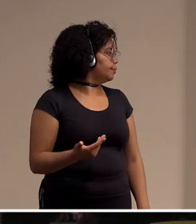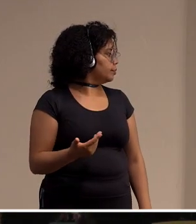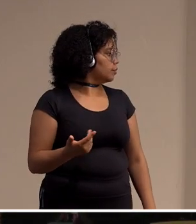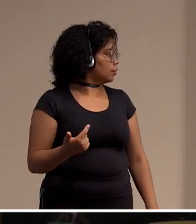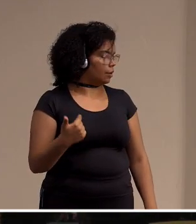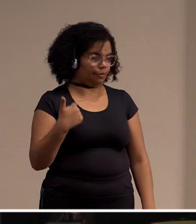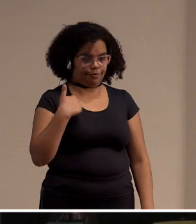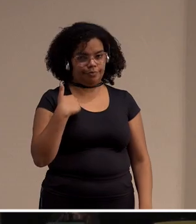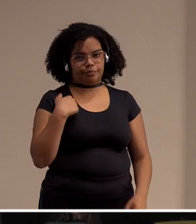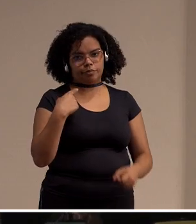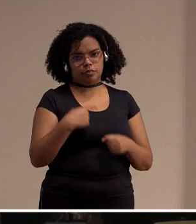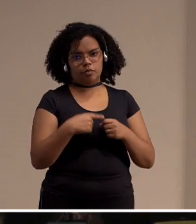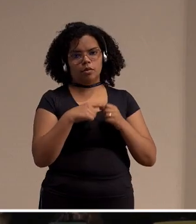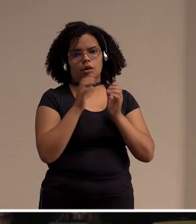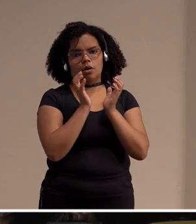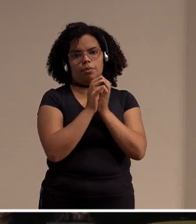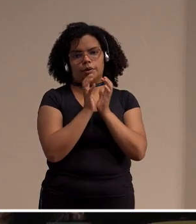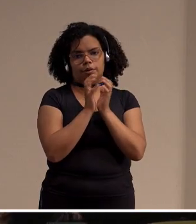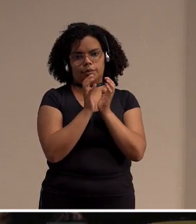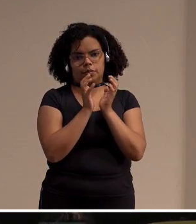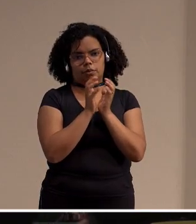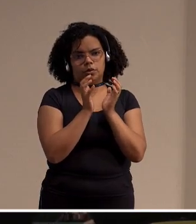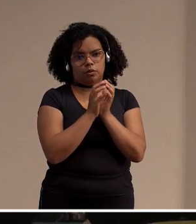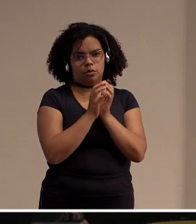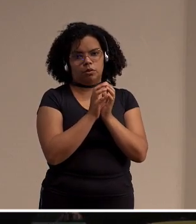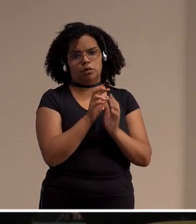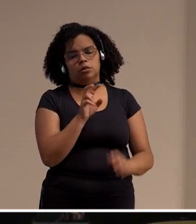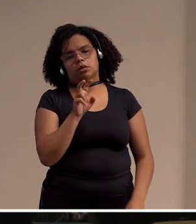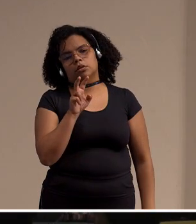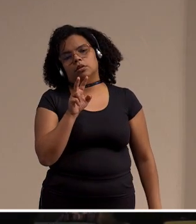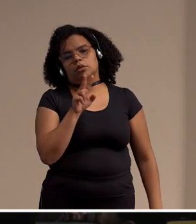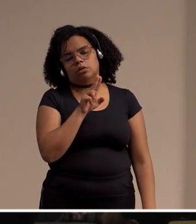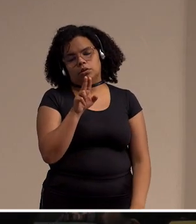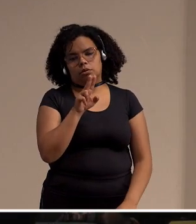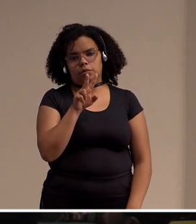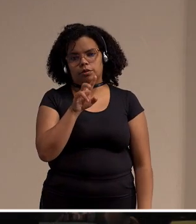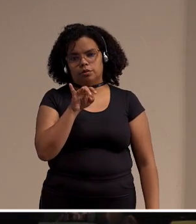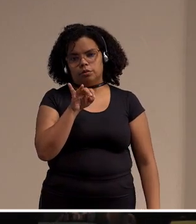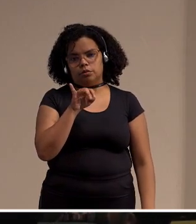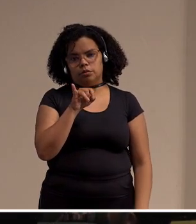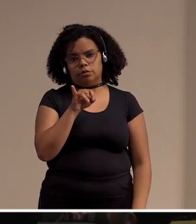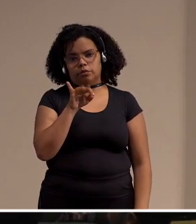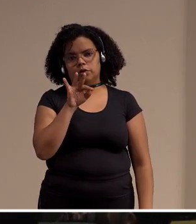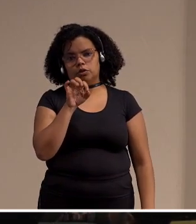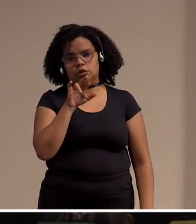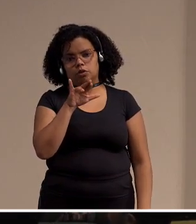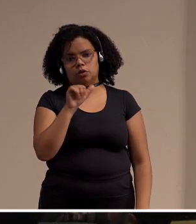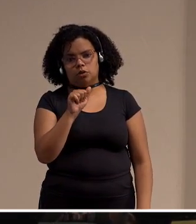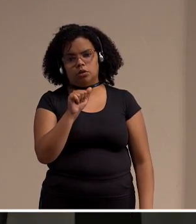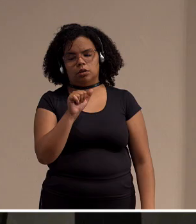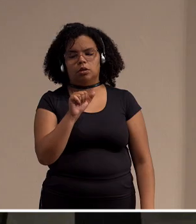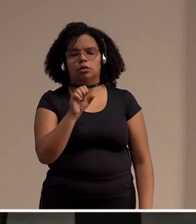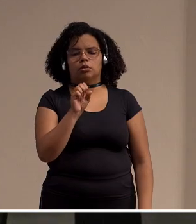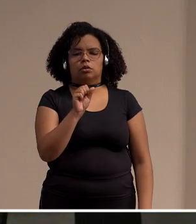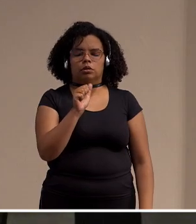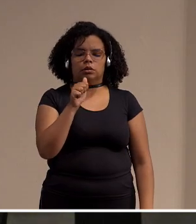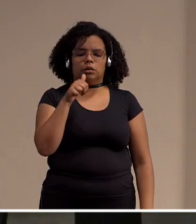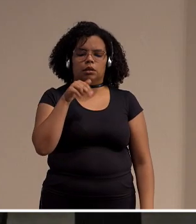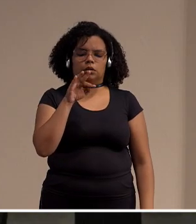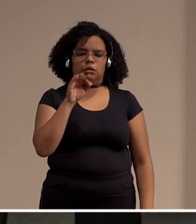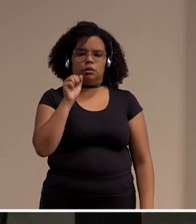cidade do interior de Pernambuco, chamada Vitória de Santo Antão, e lá tinha um matadouro gigante